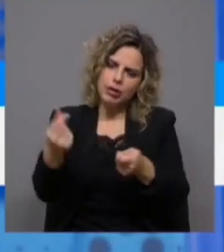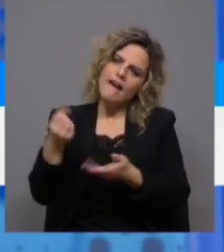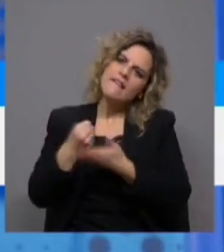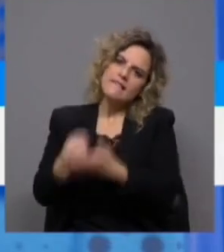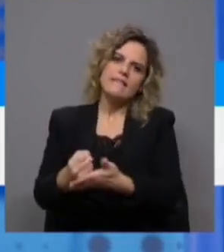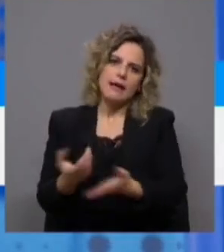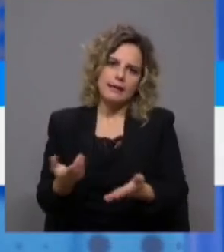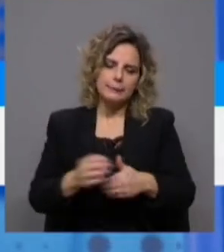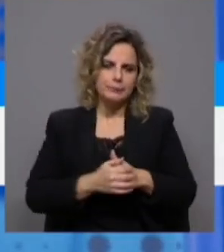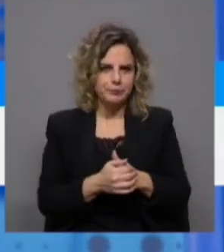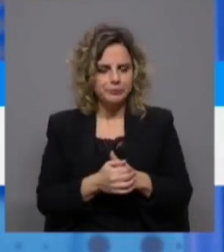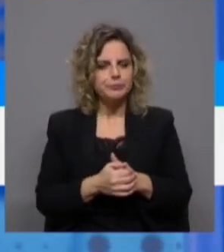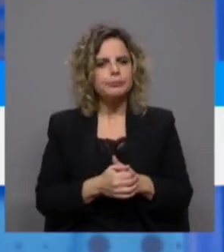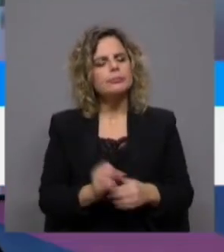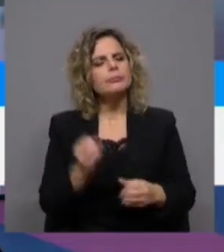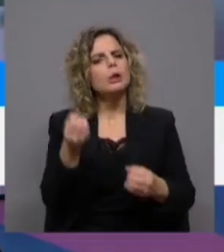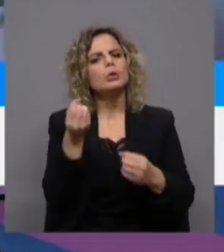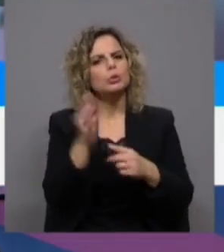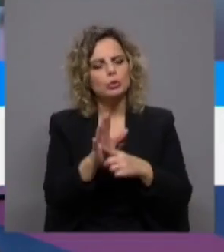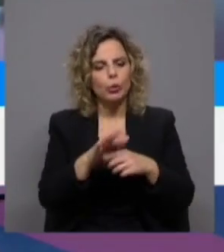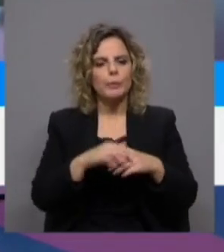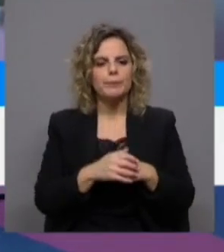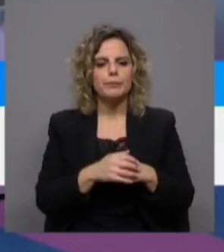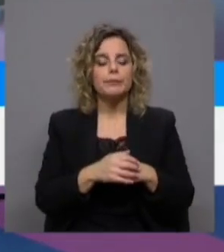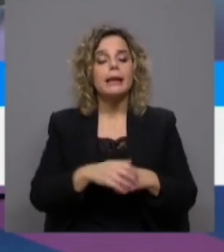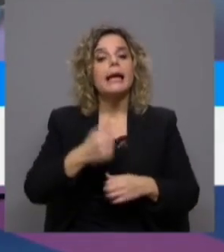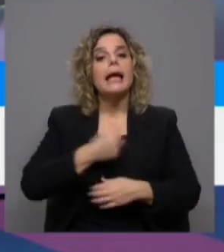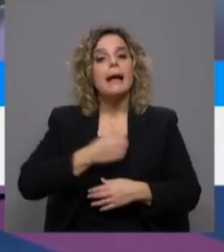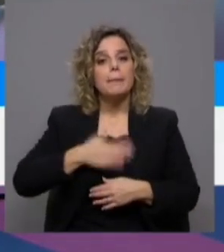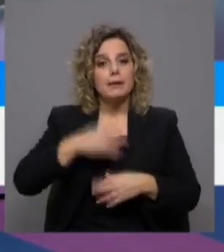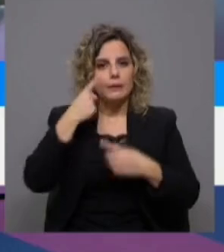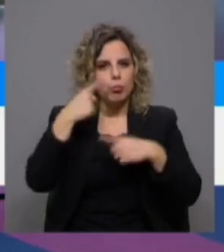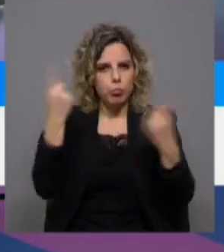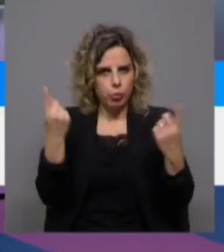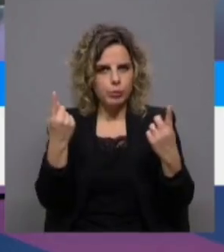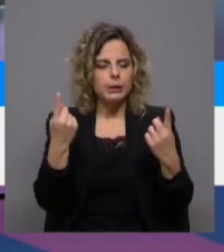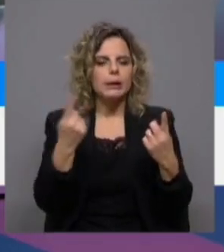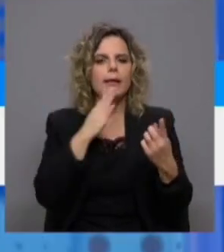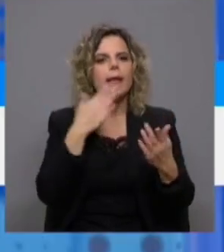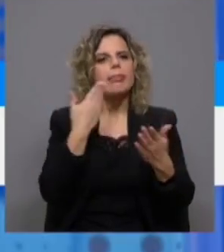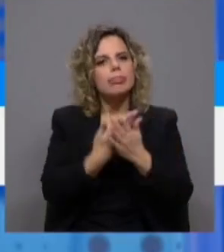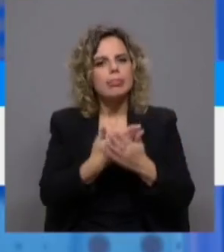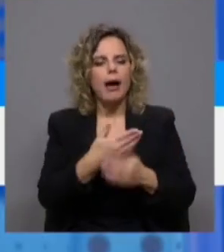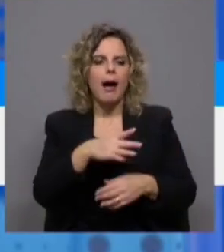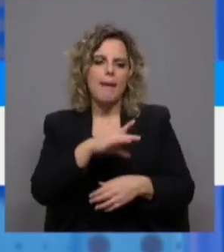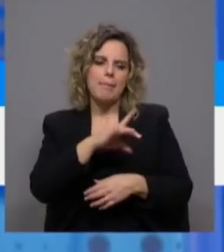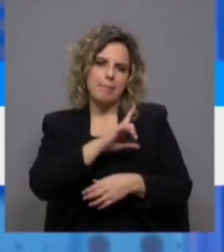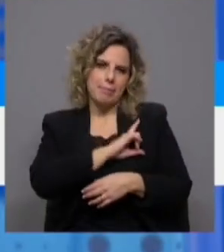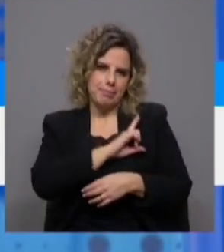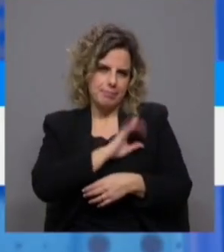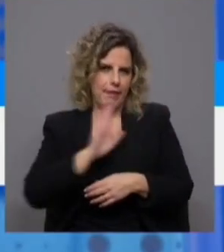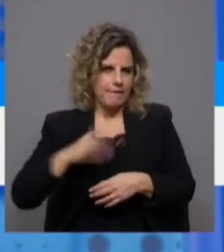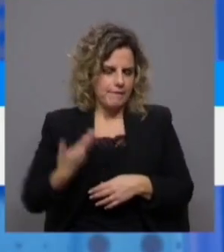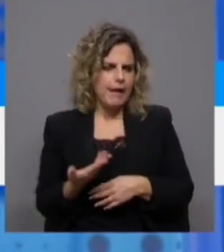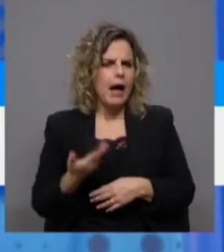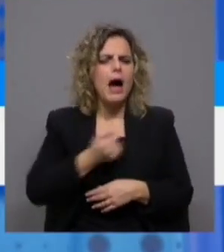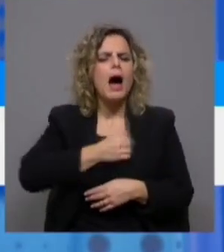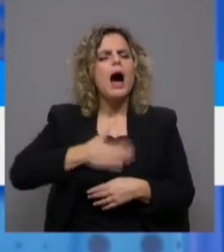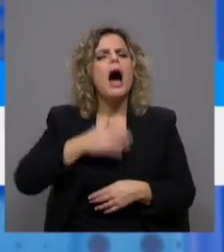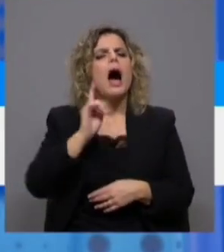programa da Receita Federal é a privatização de empresas públicas que operam em ambiente concorrencial que empresas exatamente